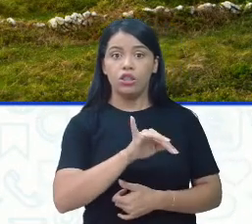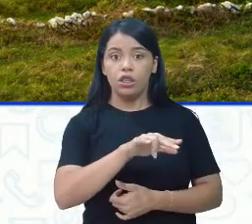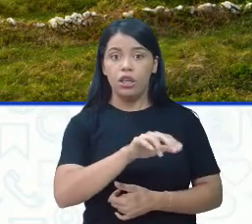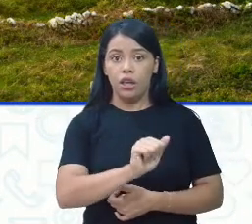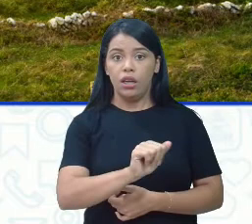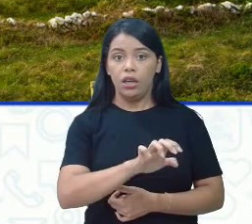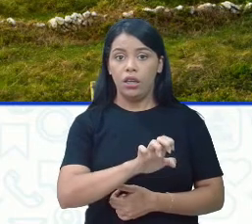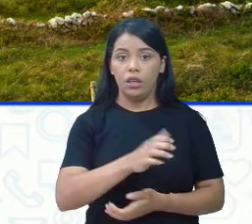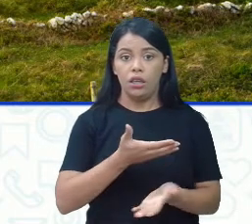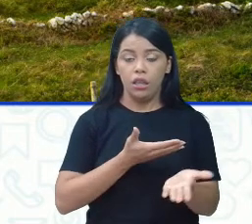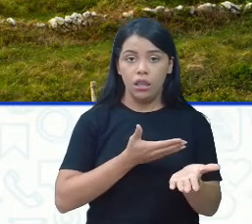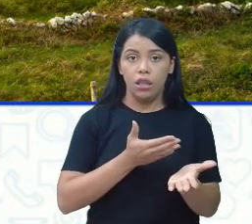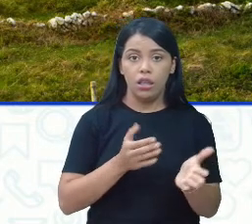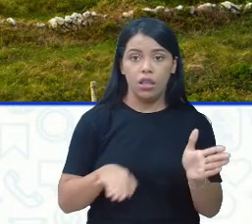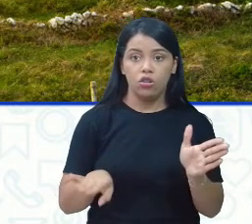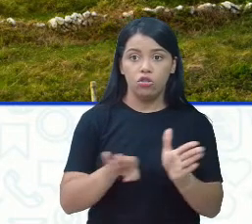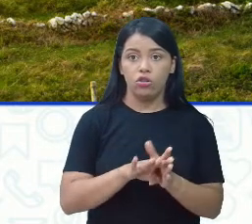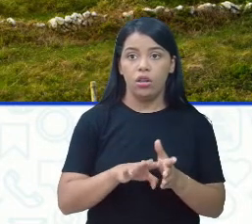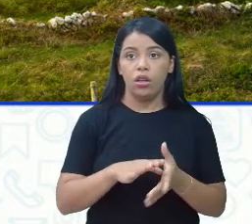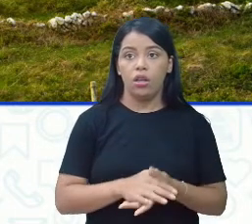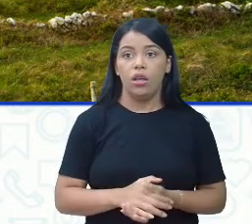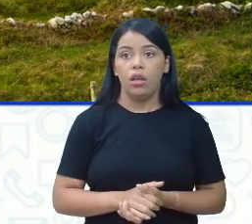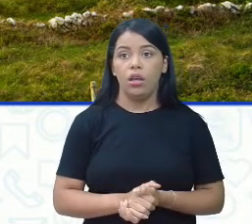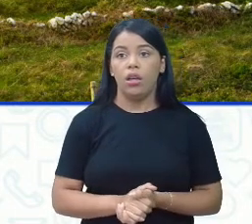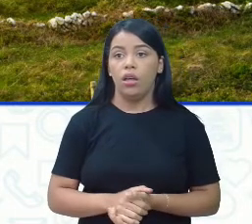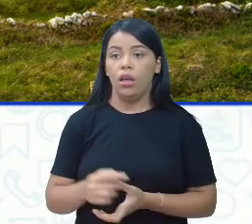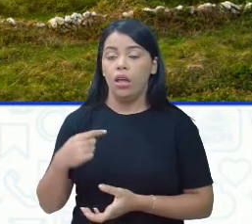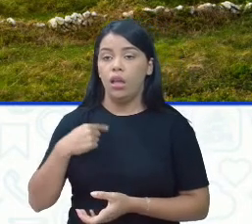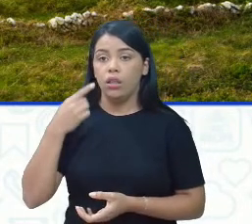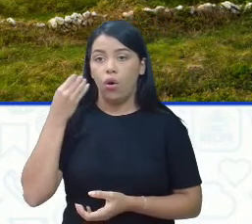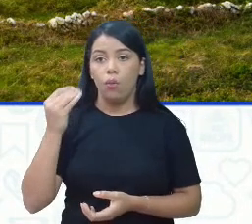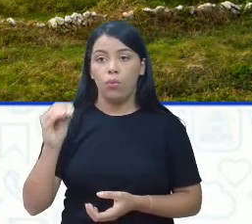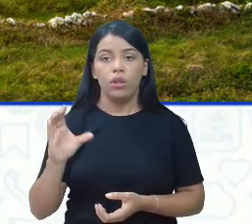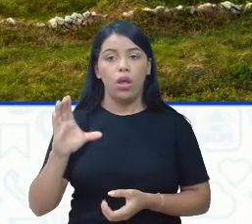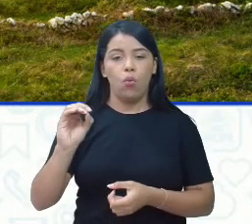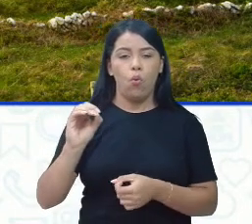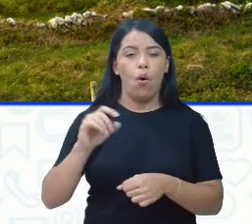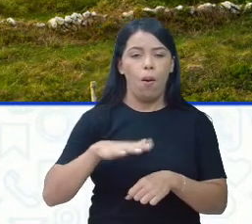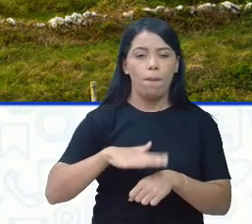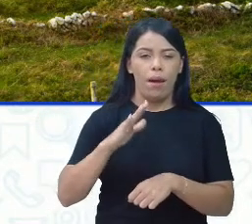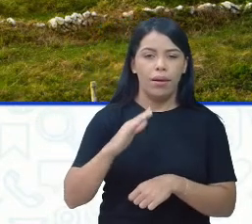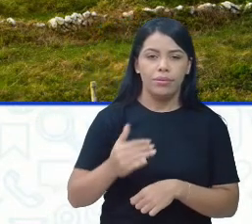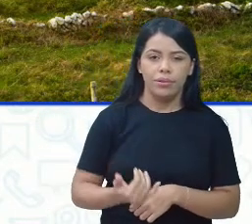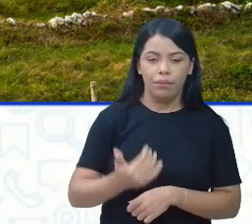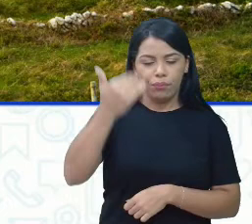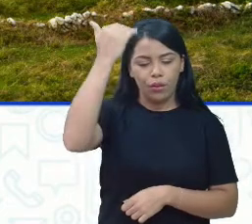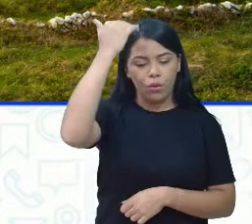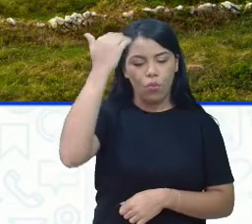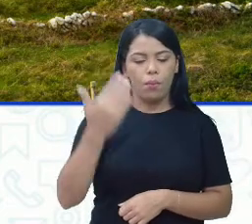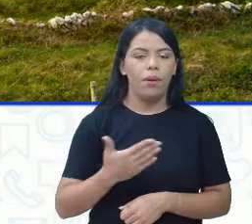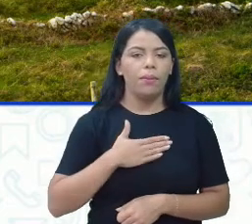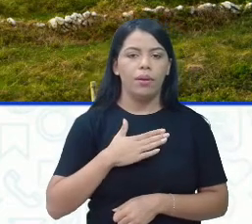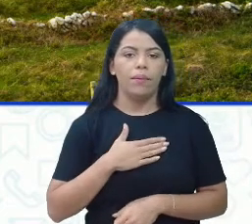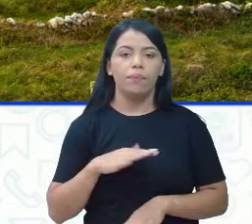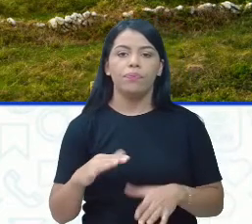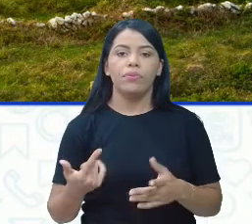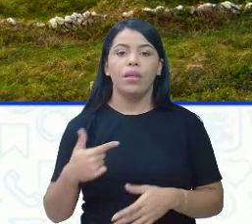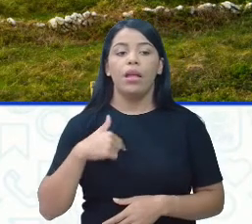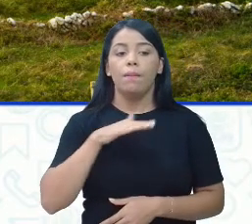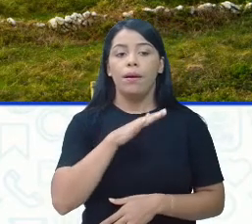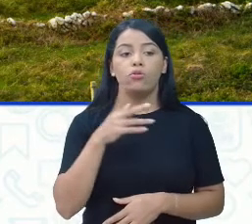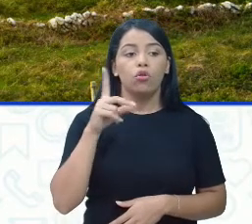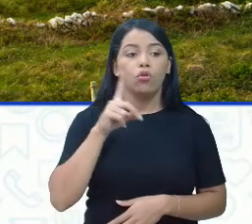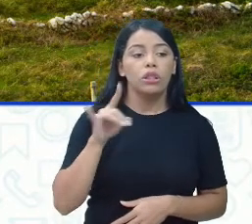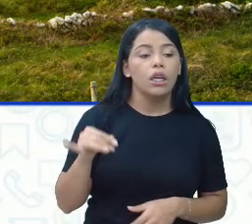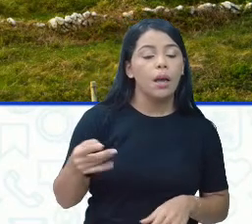estava preocupado. Eita, eu coloquei um ozinho a mais aqui em preocupado, culpa da professora. Ele passou dias procurando, mas ainda não